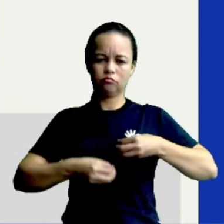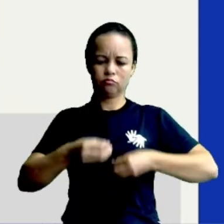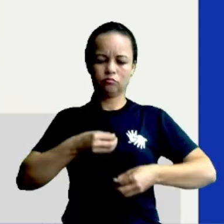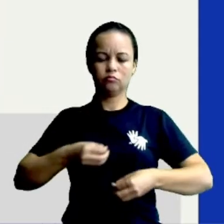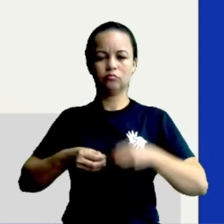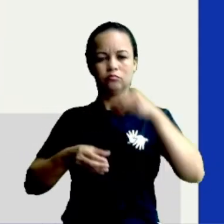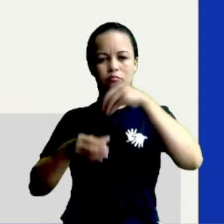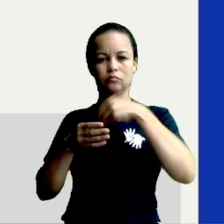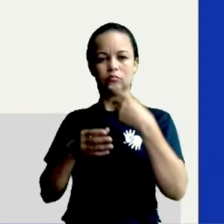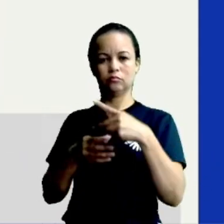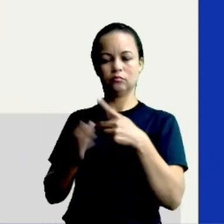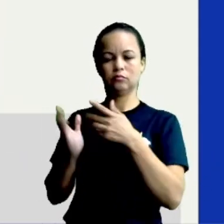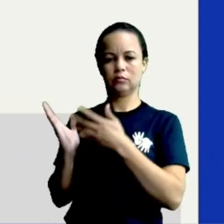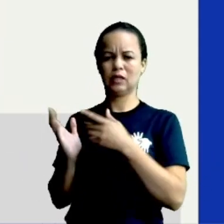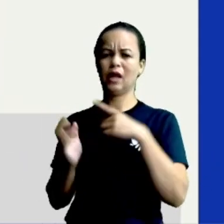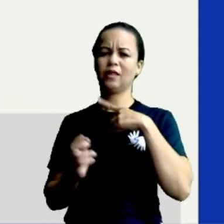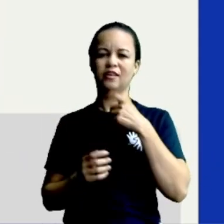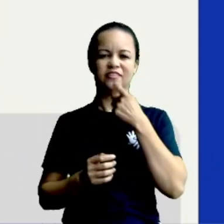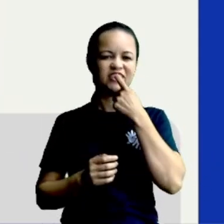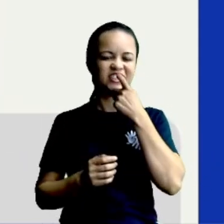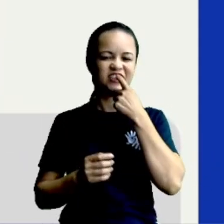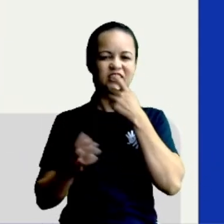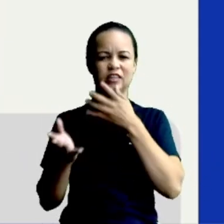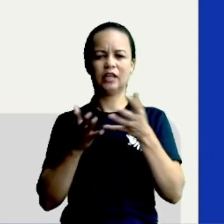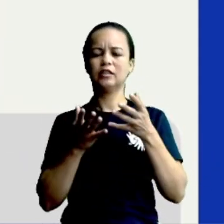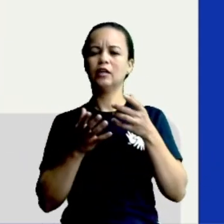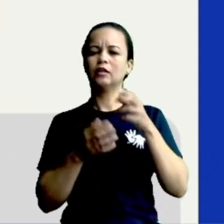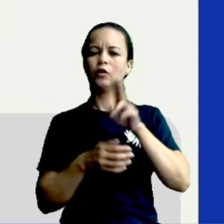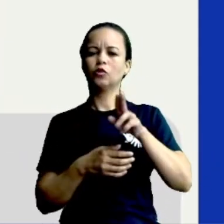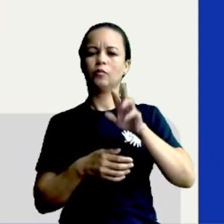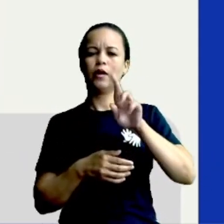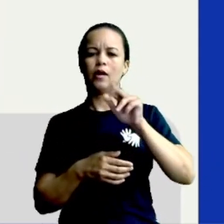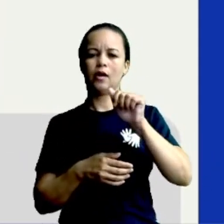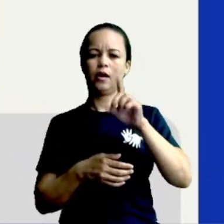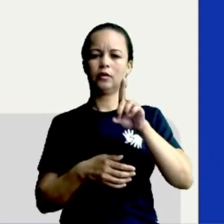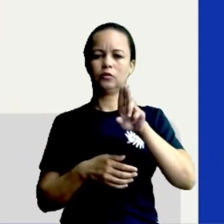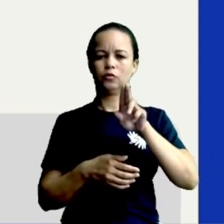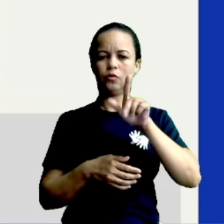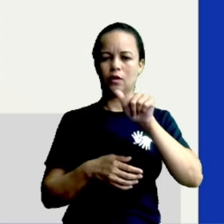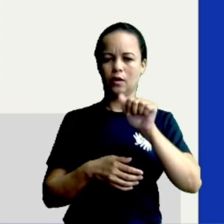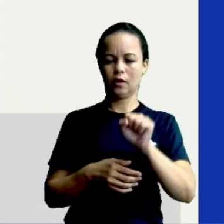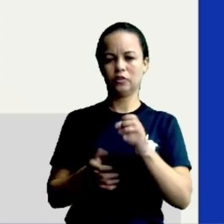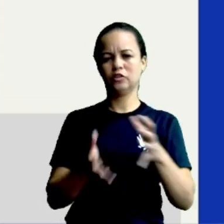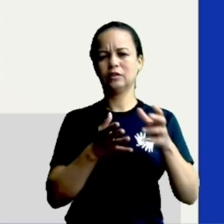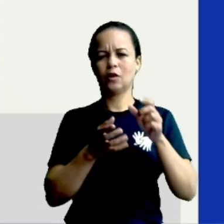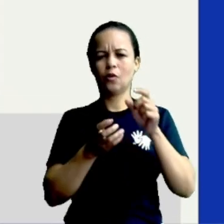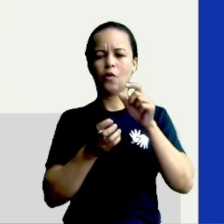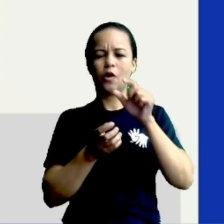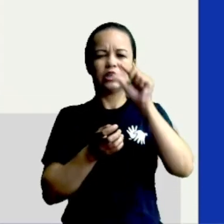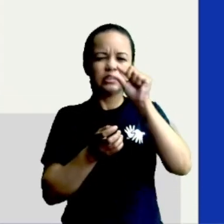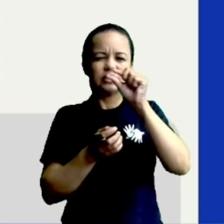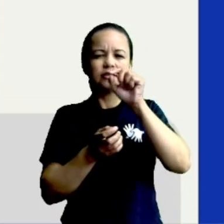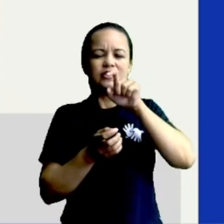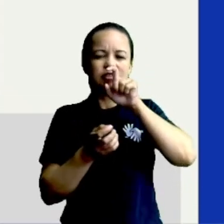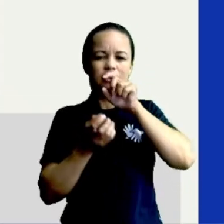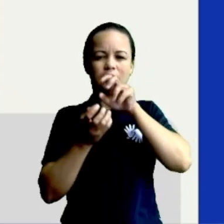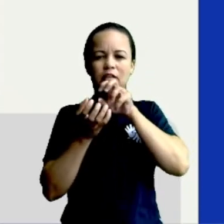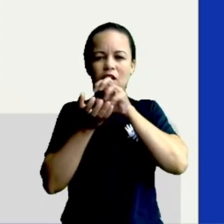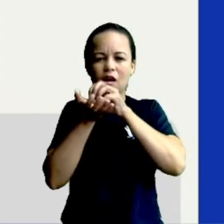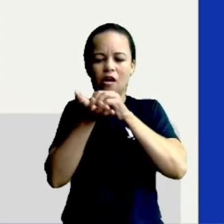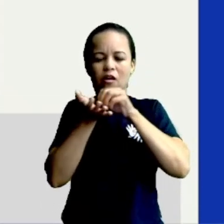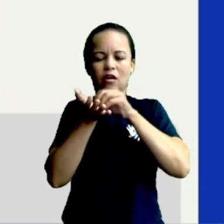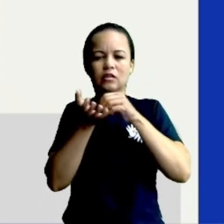Eles possuem uns dentes chamados de rádulas que servem para comer, são pequenos dentes que vão